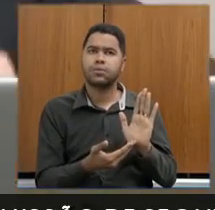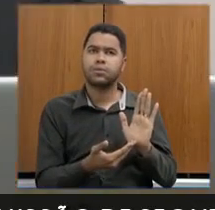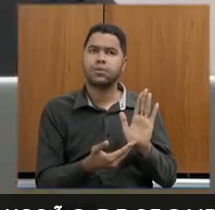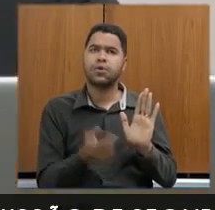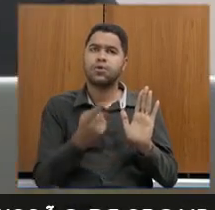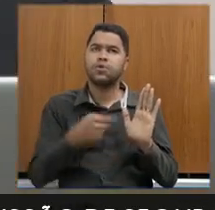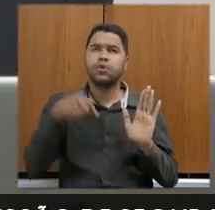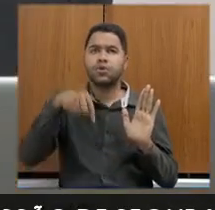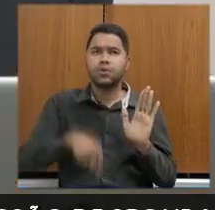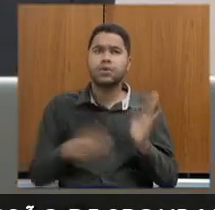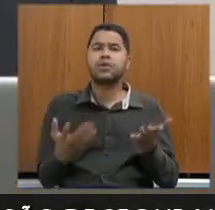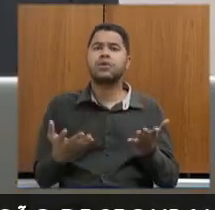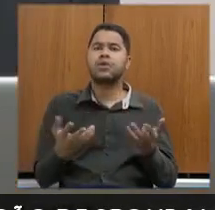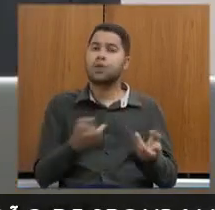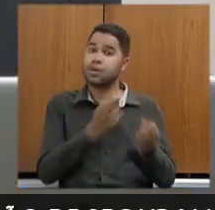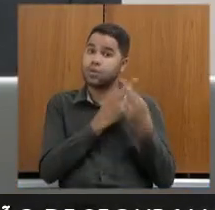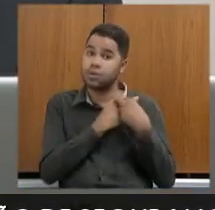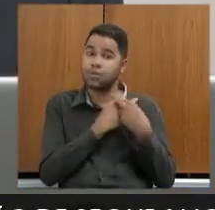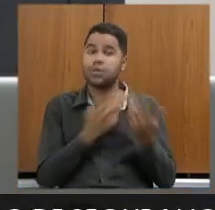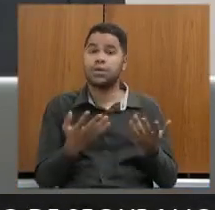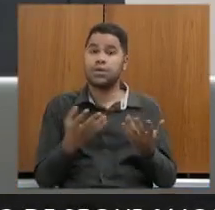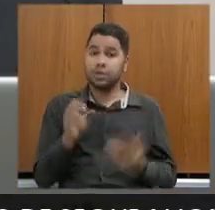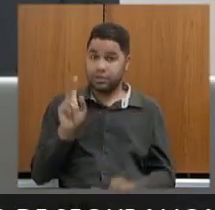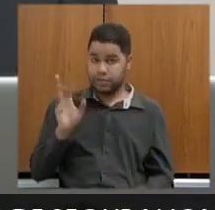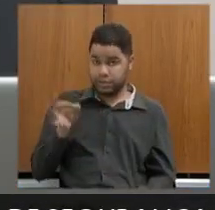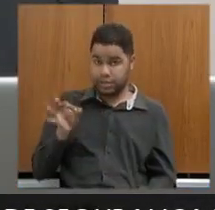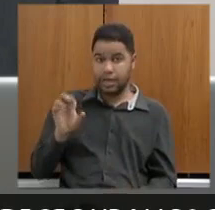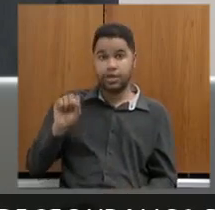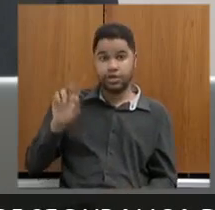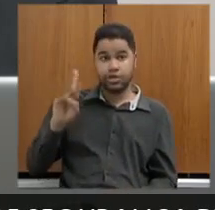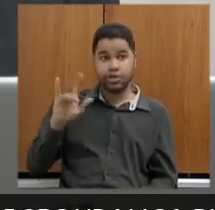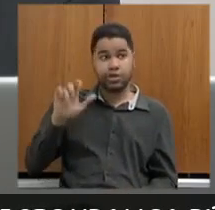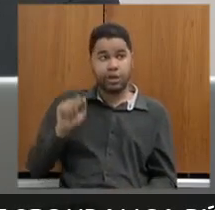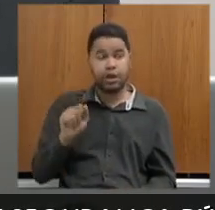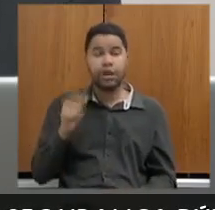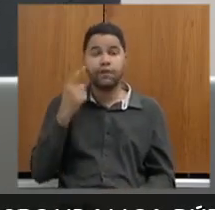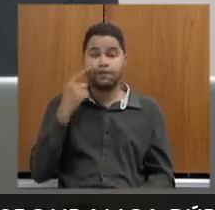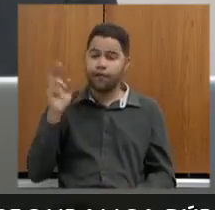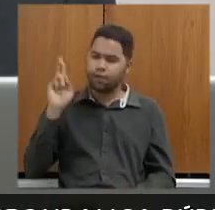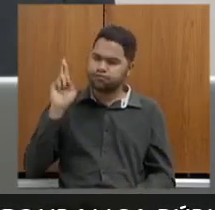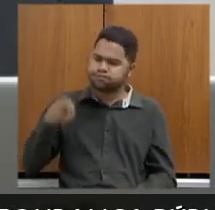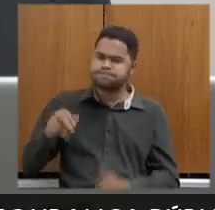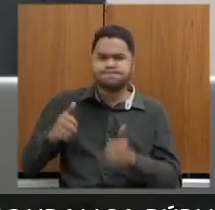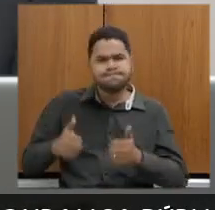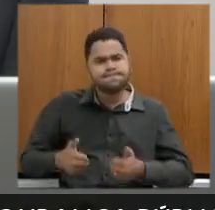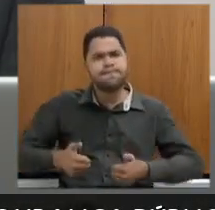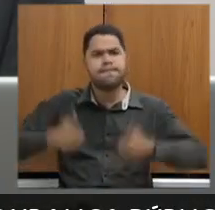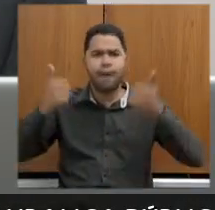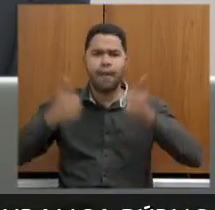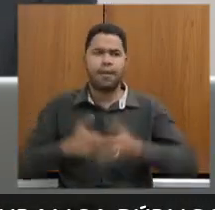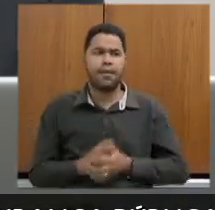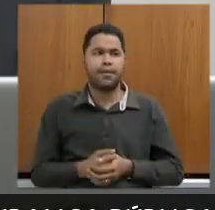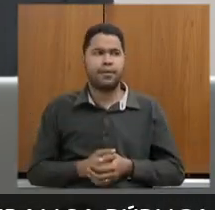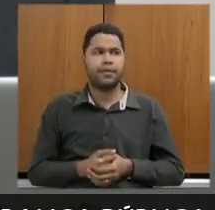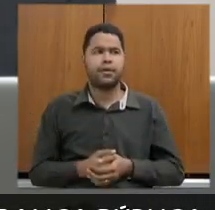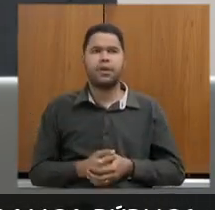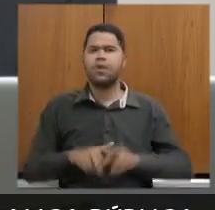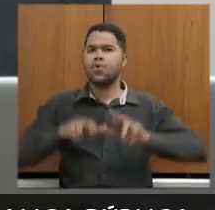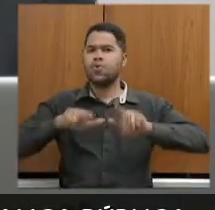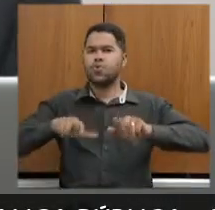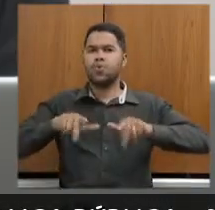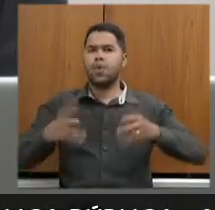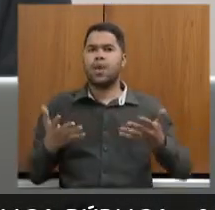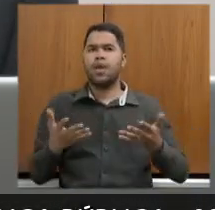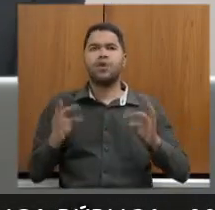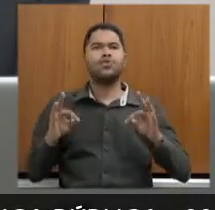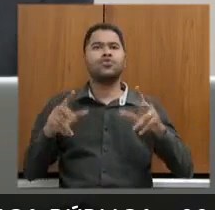nós somos aqui com a responsabilidade né Sheila de buscar Resultado positivo só tu é que isso aqui não é uma